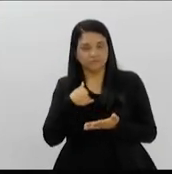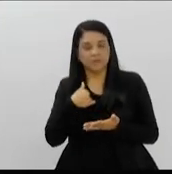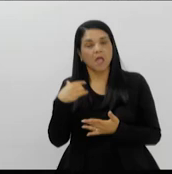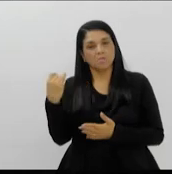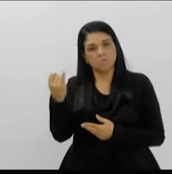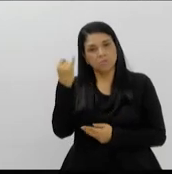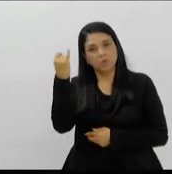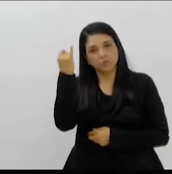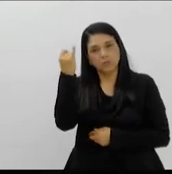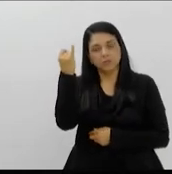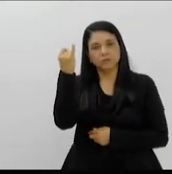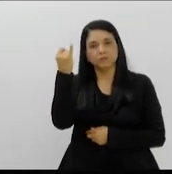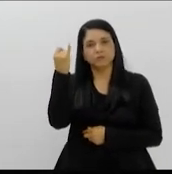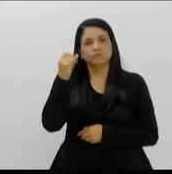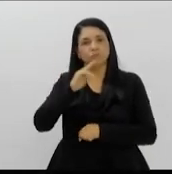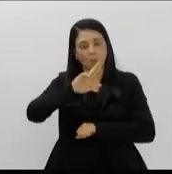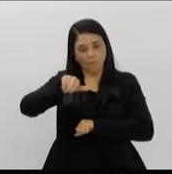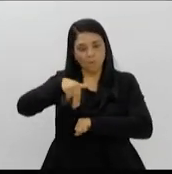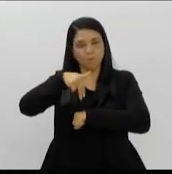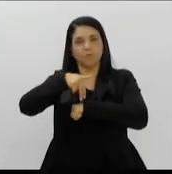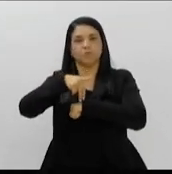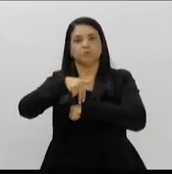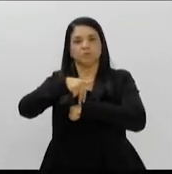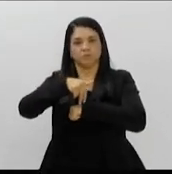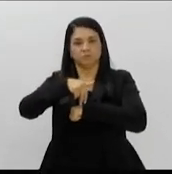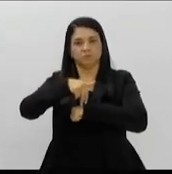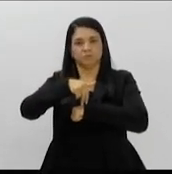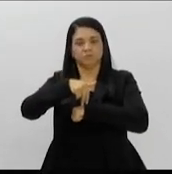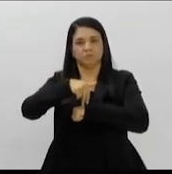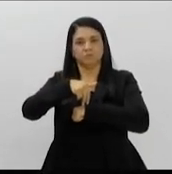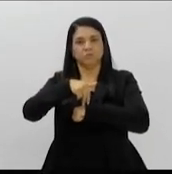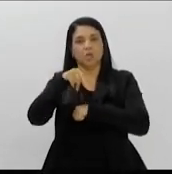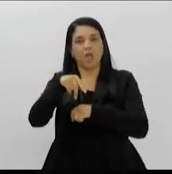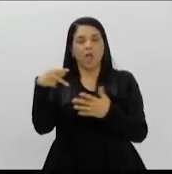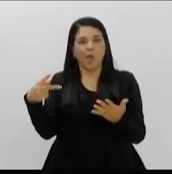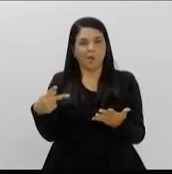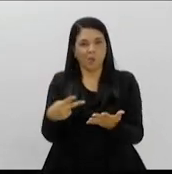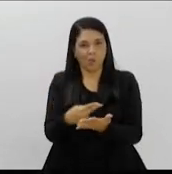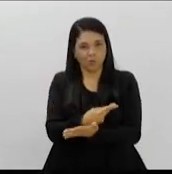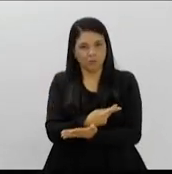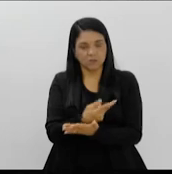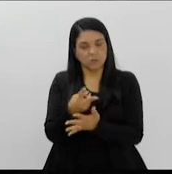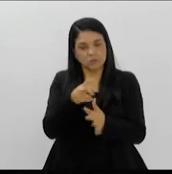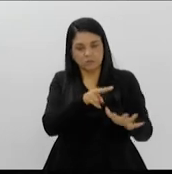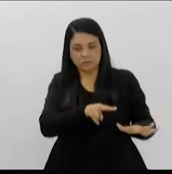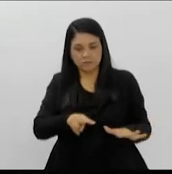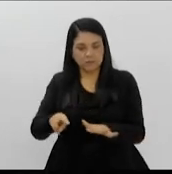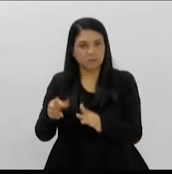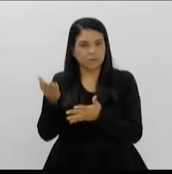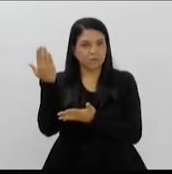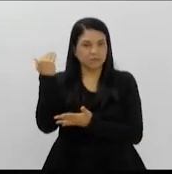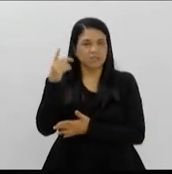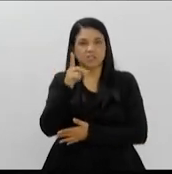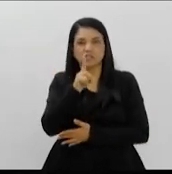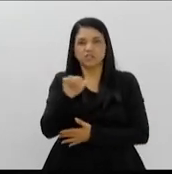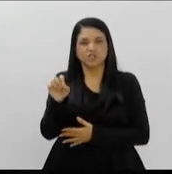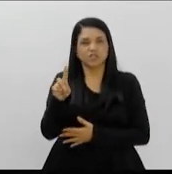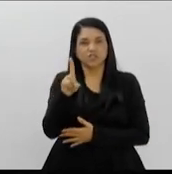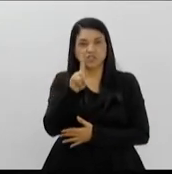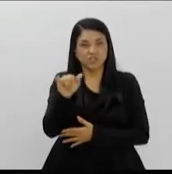muito importante o nosso posicionamento frente ao que aconteceu na semana passada, no último dia